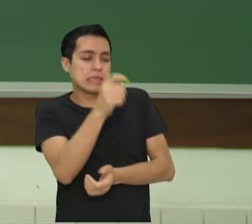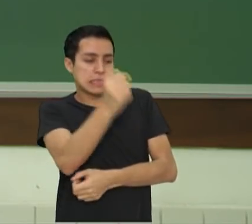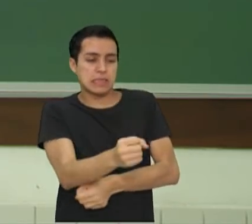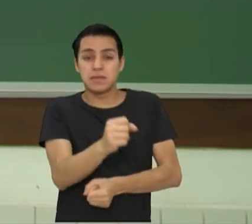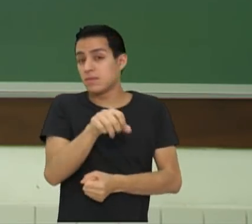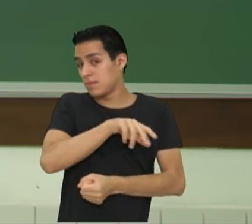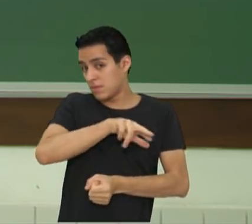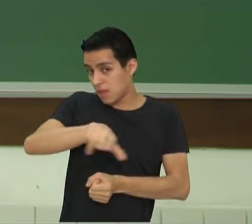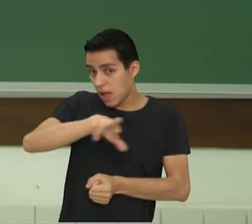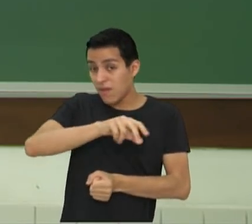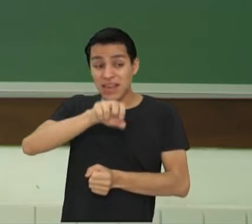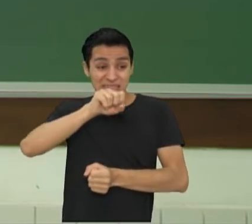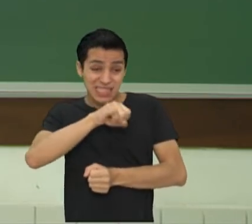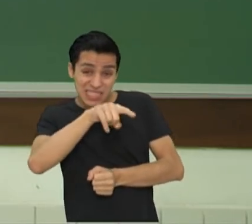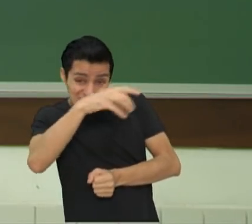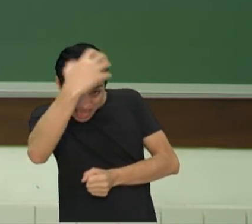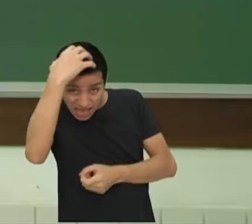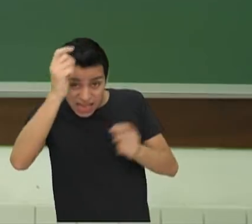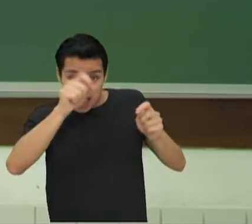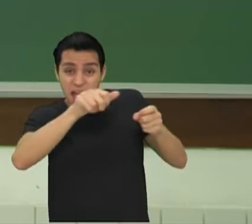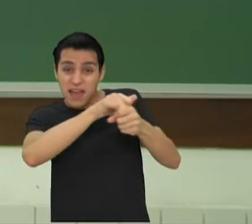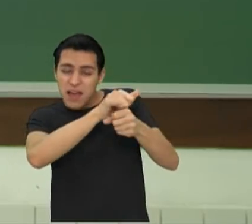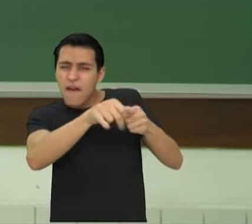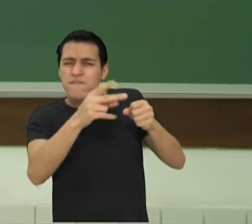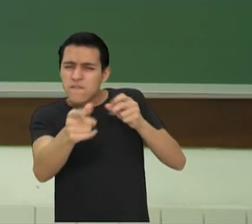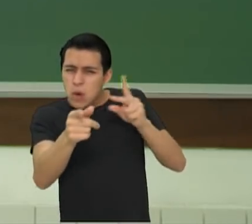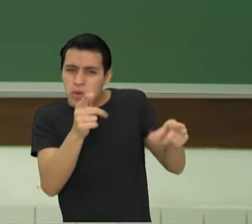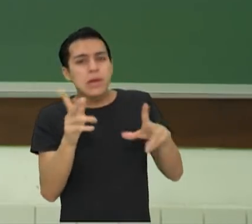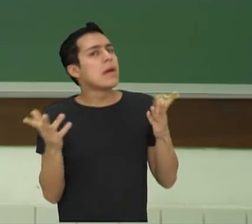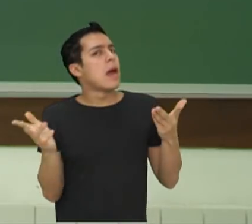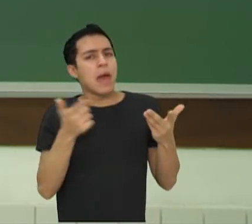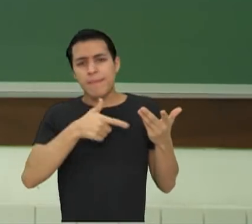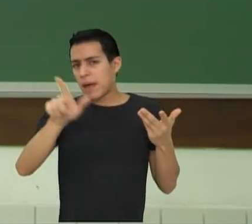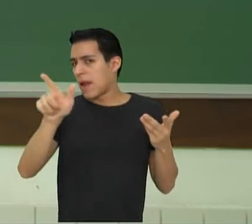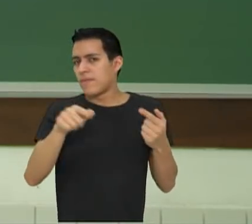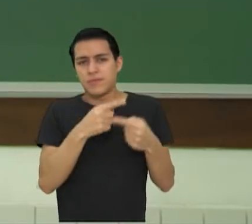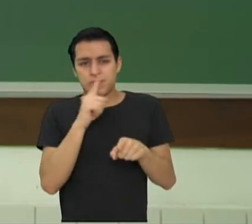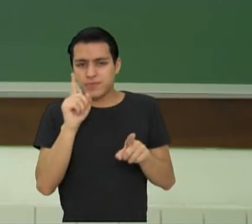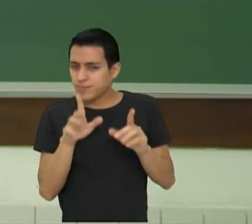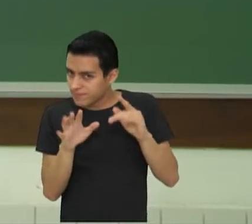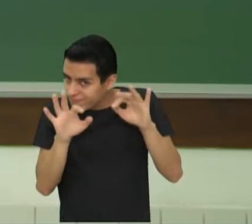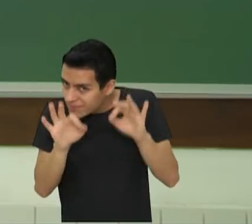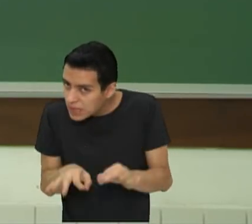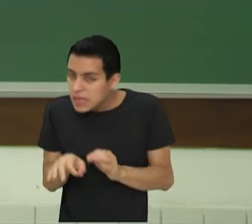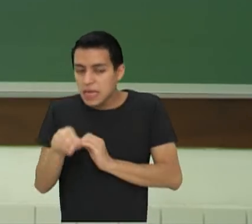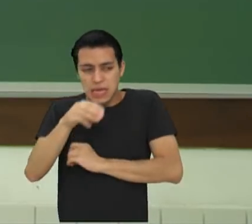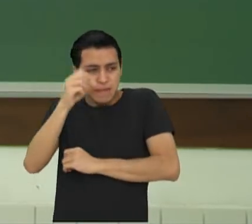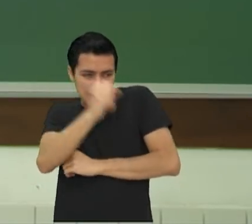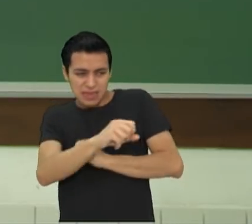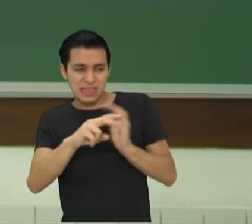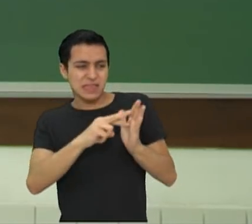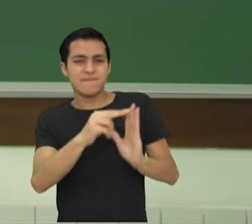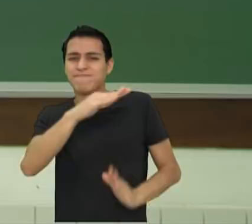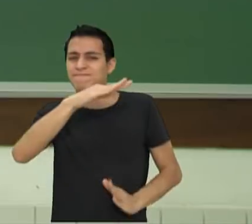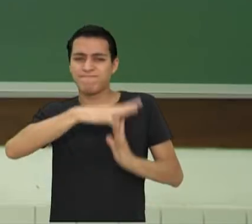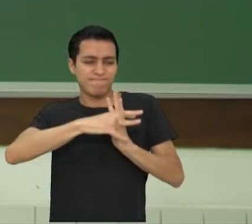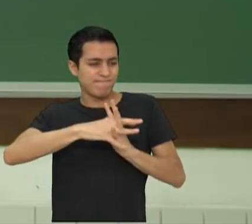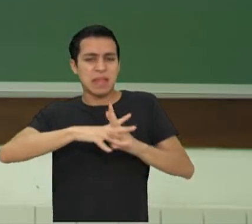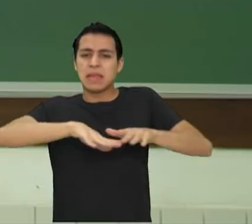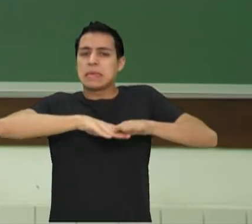errado, se ele tem para onde fugir, está errado esse termo. Então, o checkmate é o ápice do jogo de xadrez, né? A